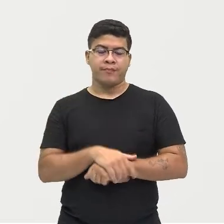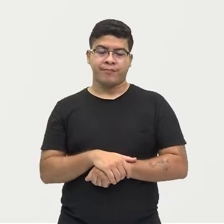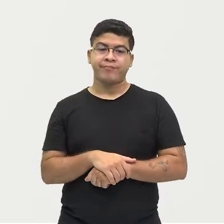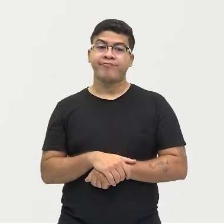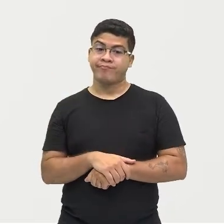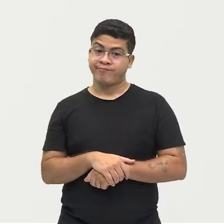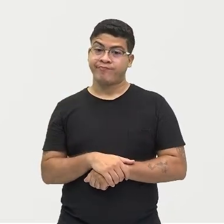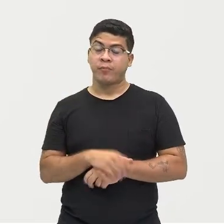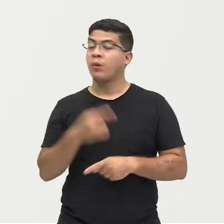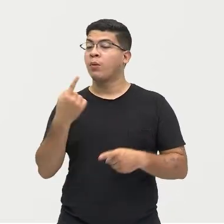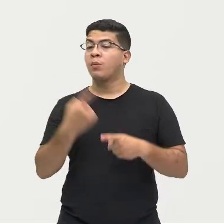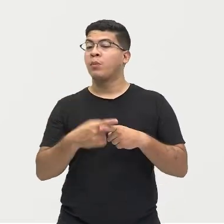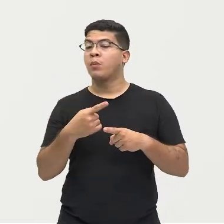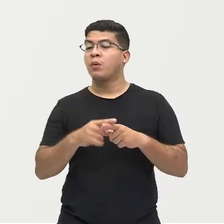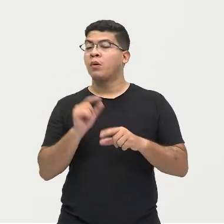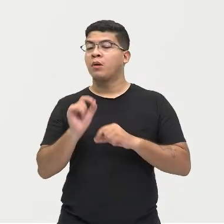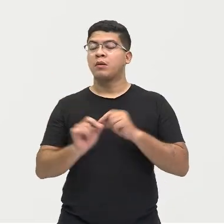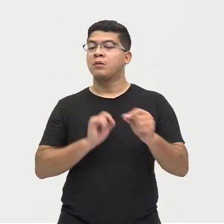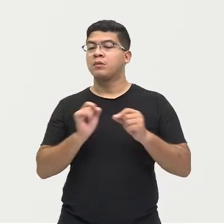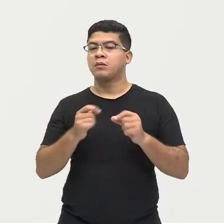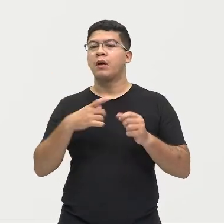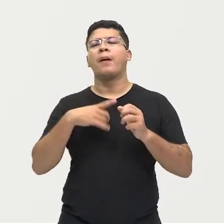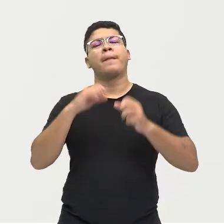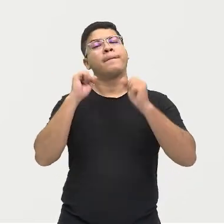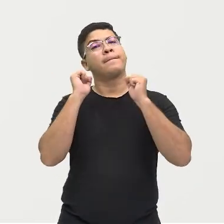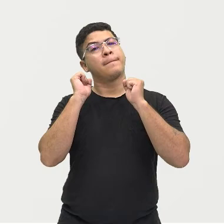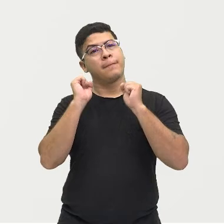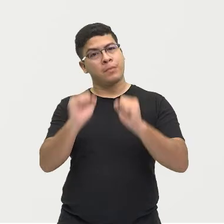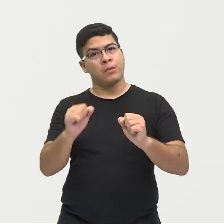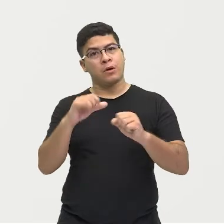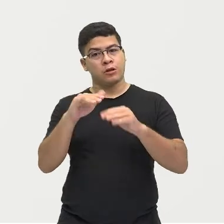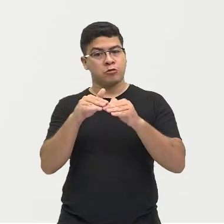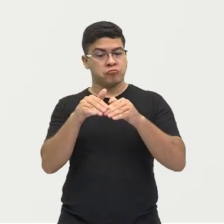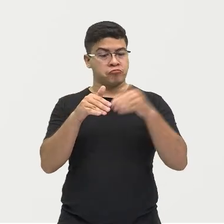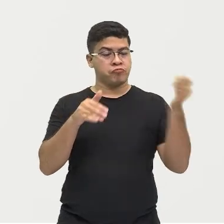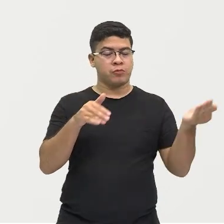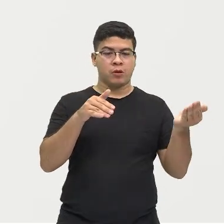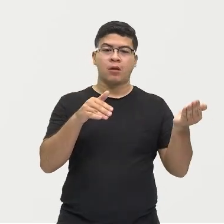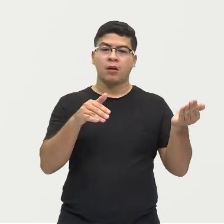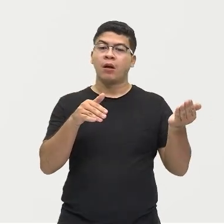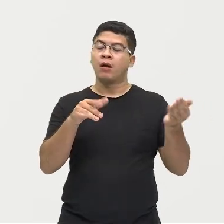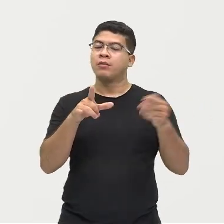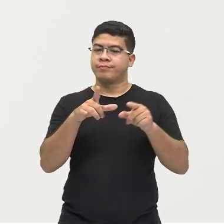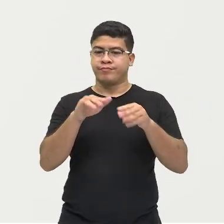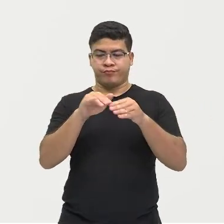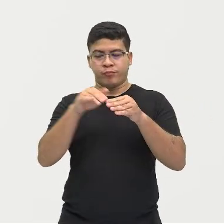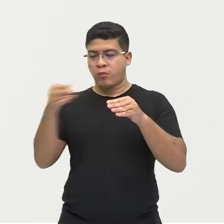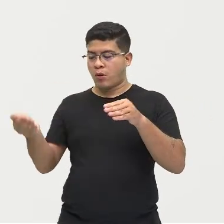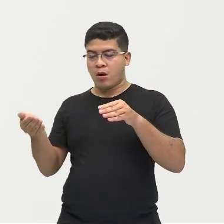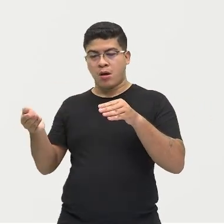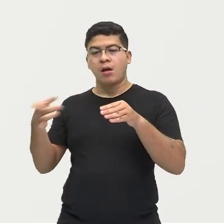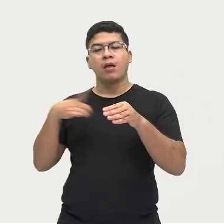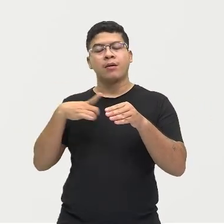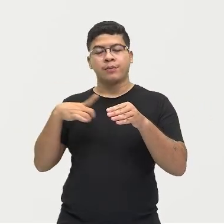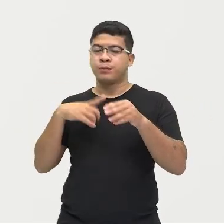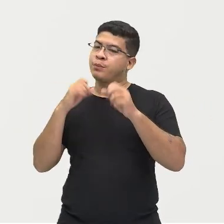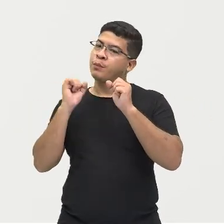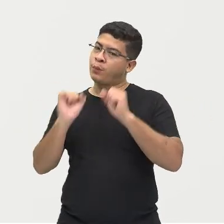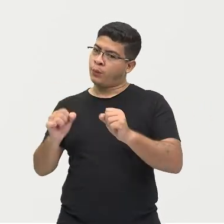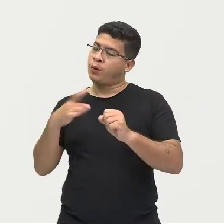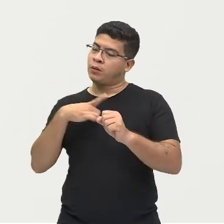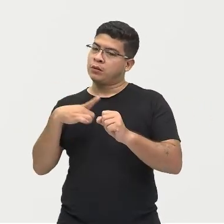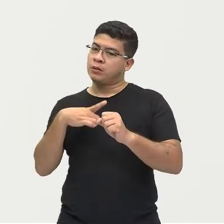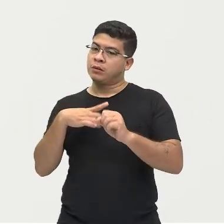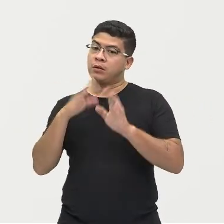Então, por quê? Porque pode ter radical orgânico para cá. Então, a gente precisa informar onde está o radical metil, por exemplo. Se está